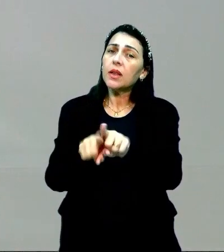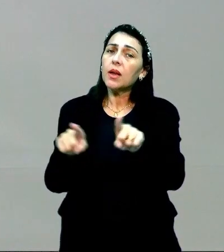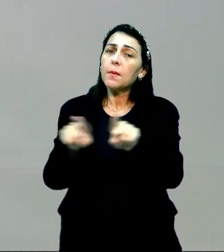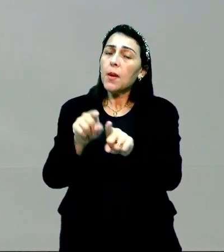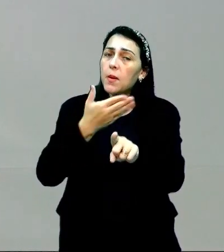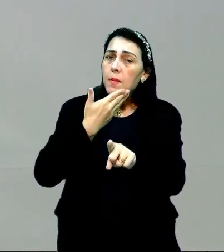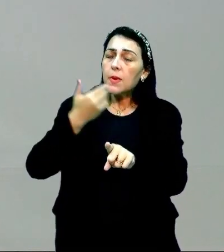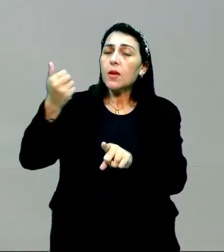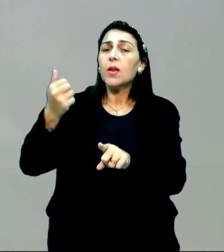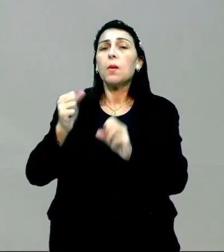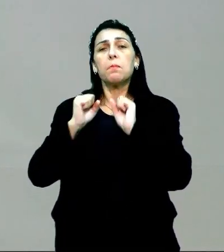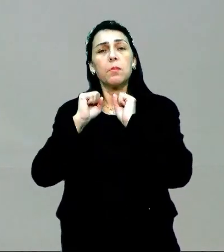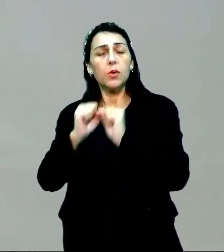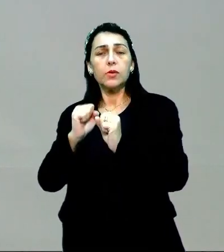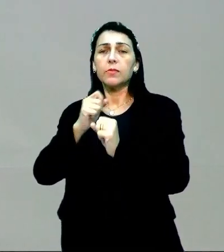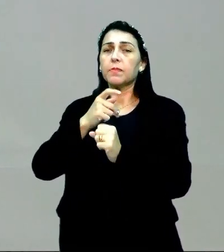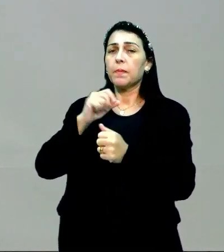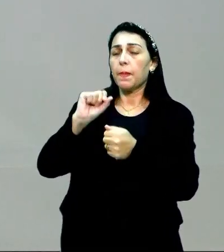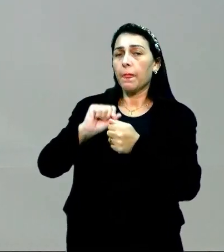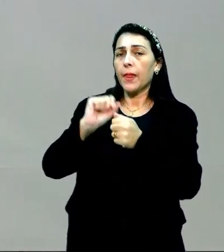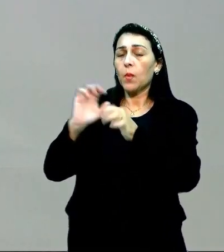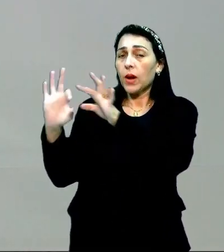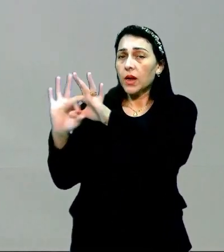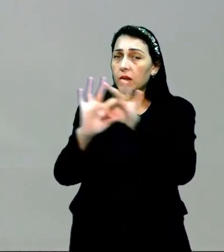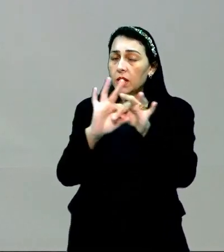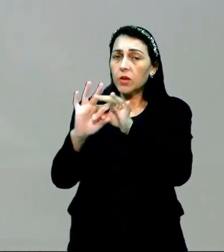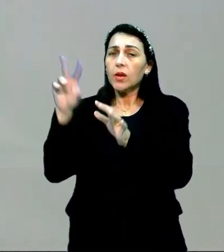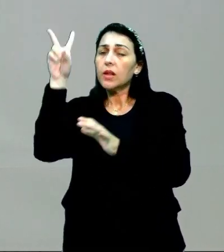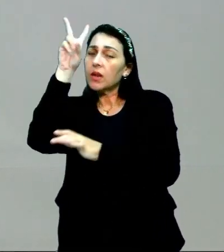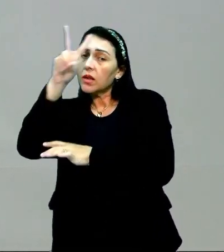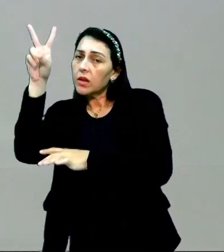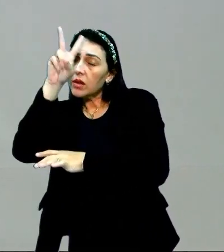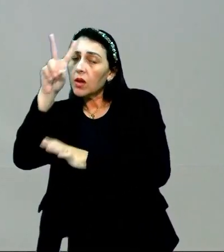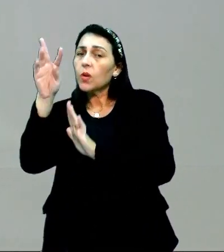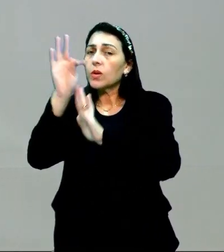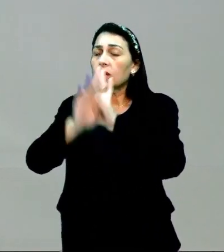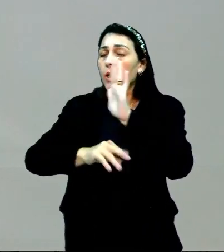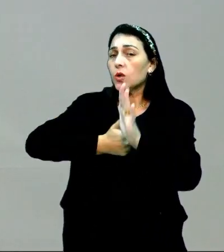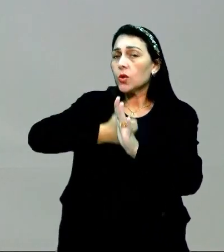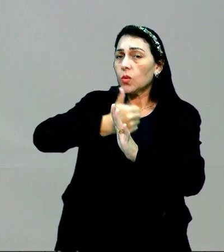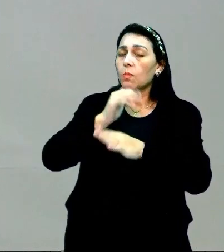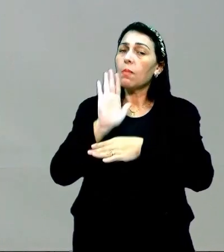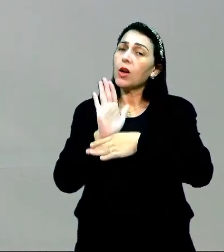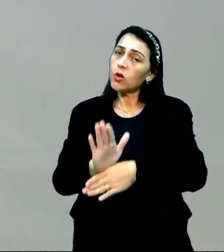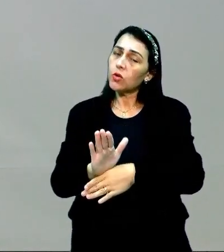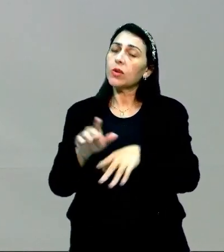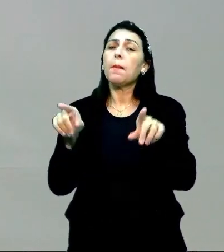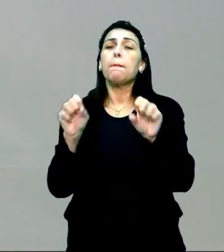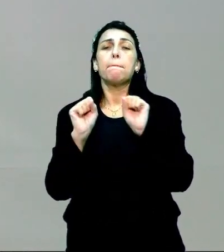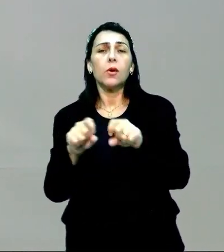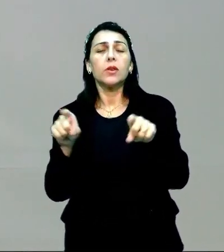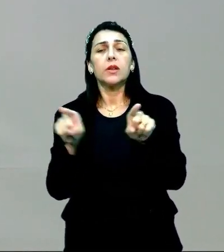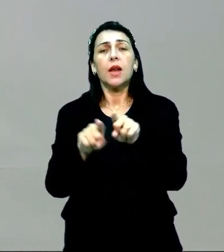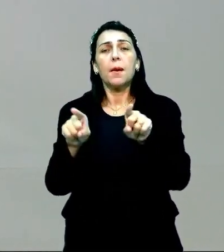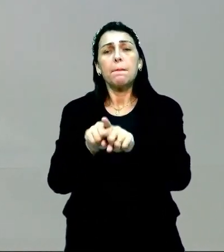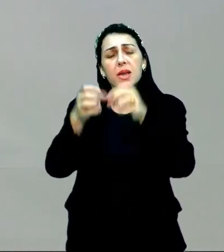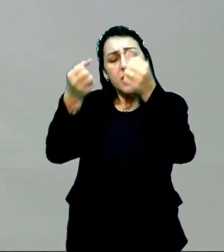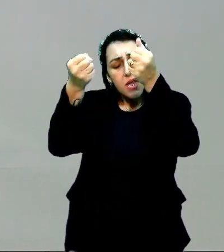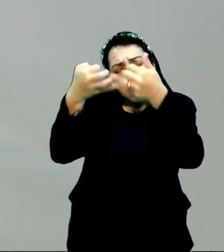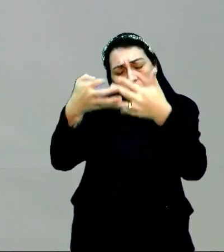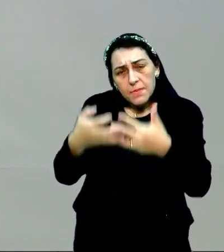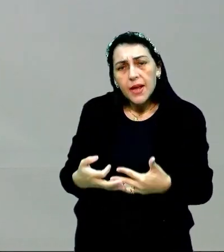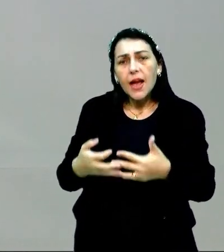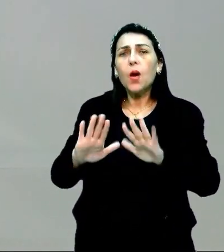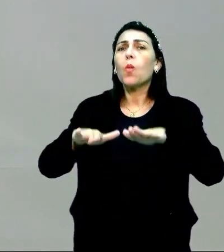já sabe. Eu posso fazer uma contextualização histórica, e o texto 1 me ajuda bastante. Eu posso citar, né, fazer